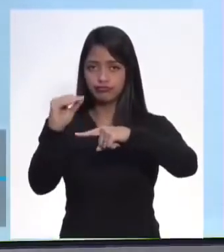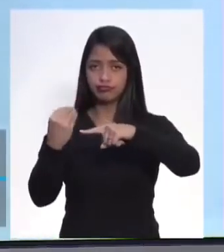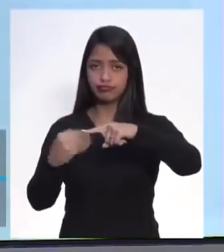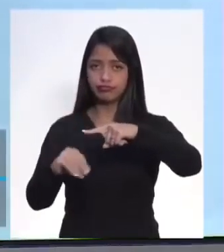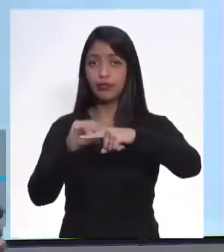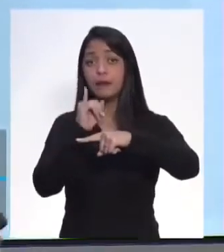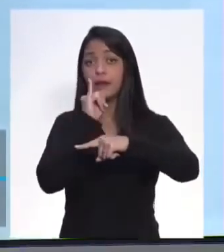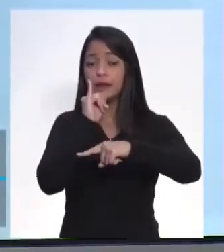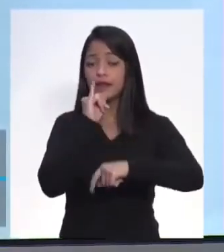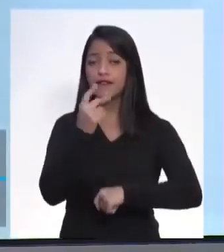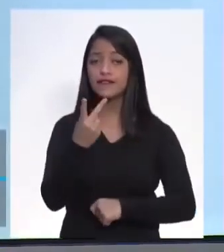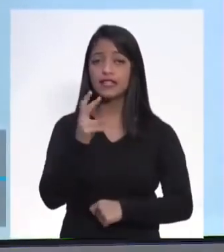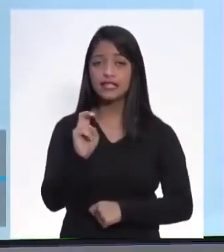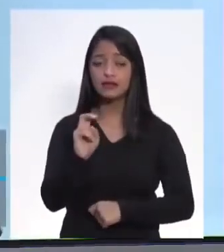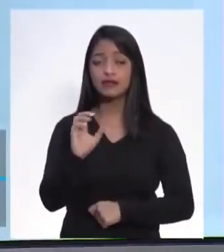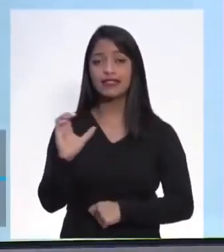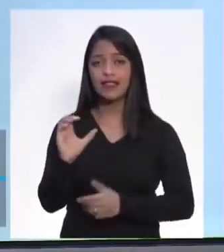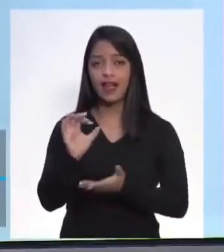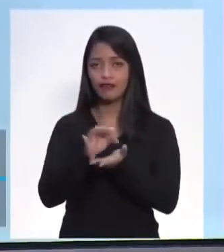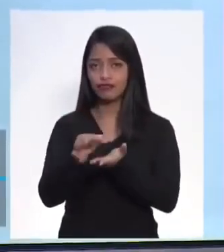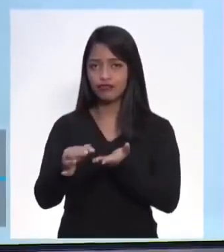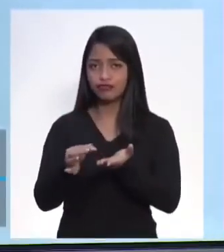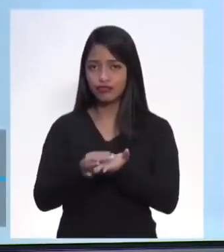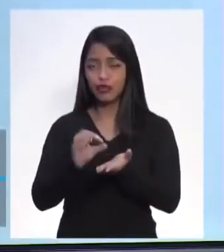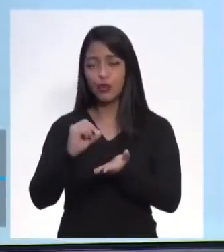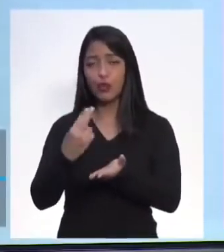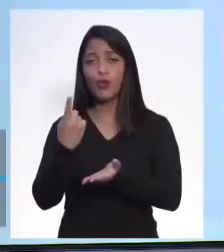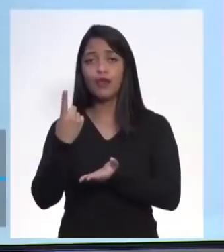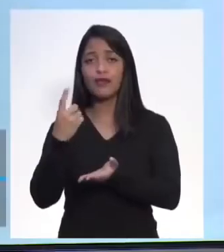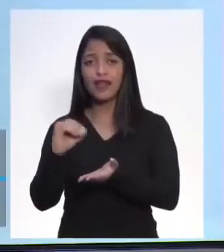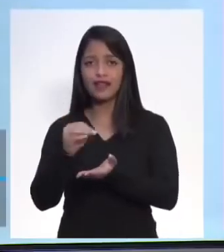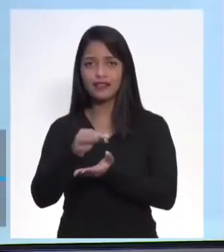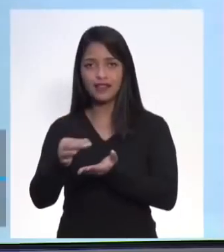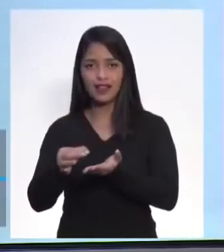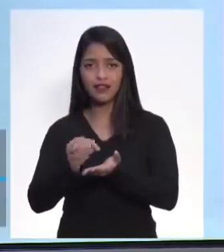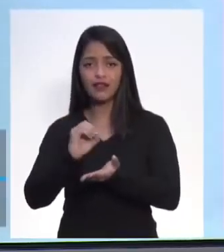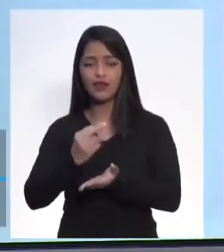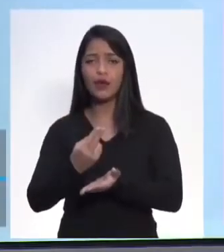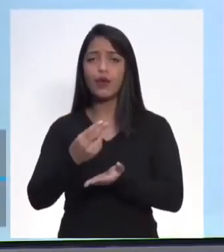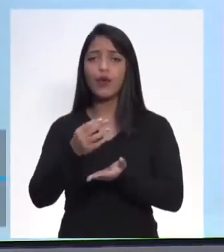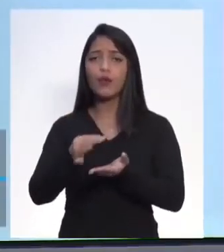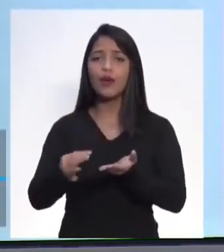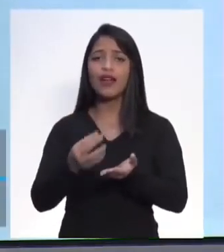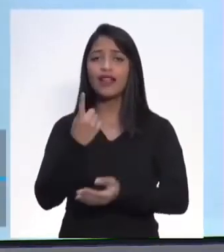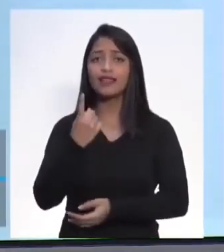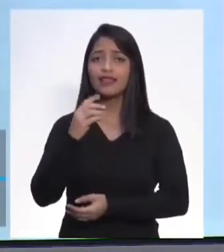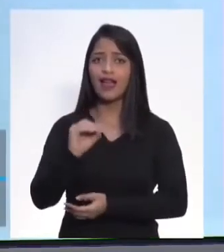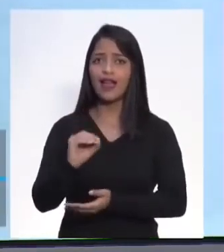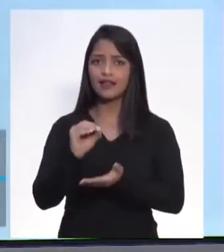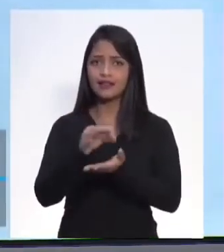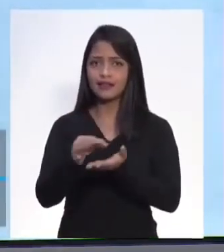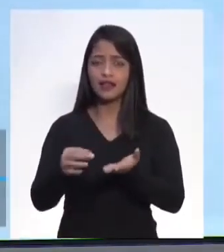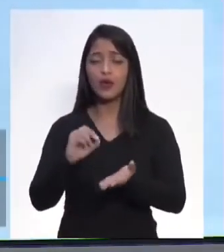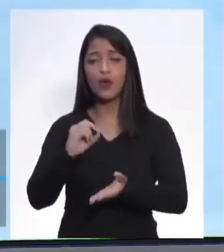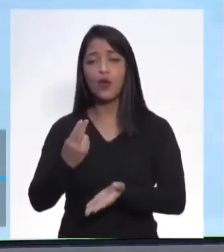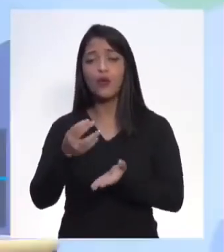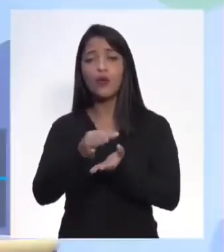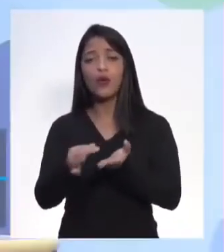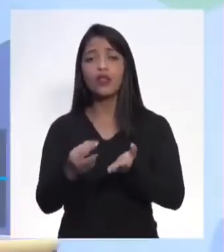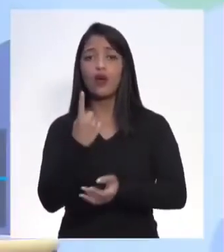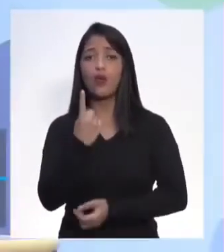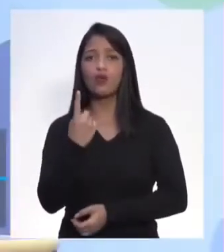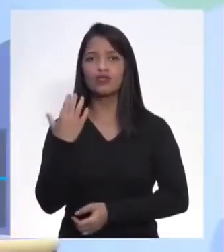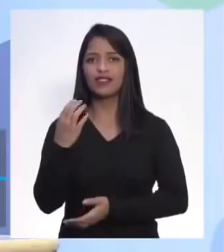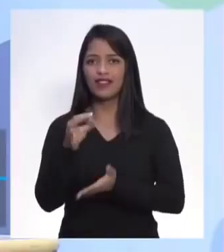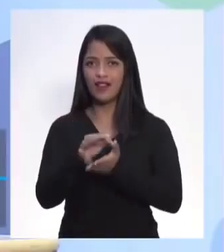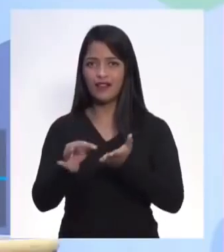25 centavos, 10 centavos, a moedinha de 1 centavo foi extinta, Alessandra. Faz muito tempo que eu não vejo uma moedinha de 1 centavo, hein? Olha, se ela não